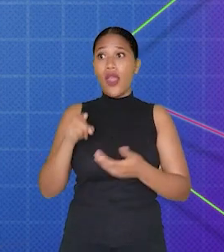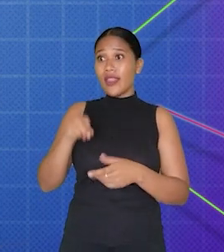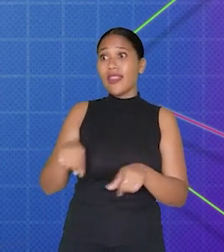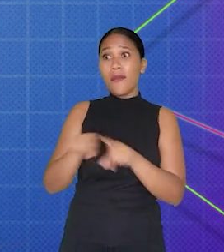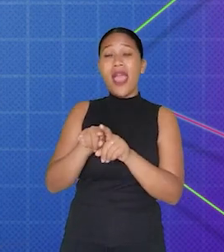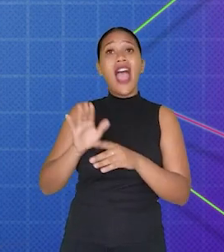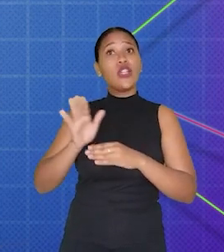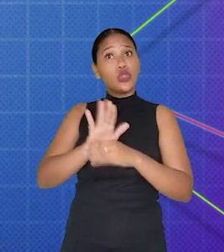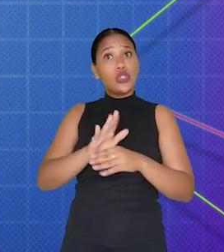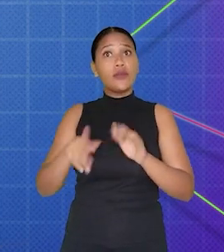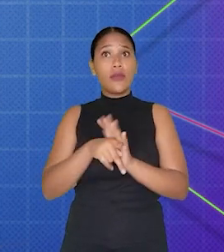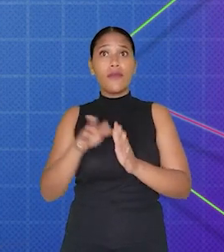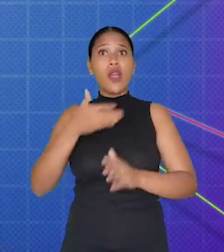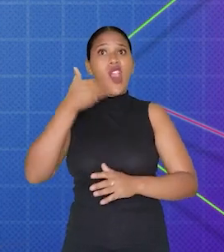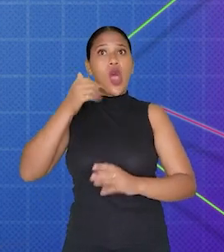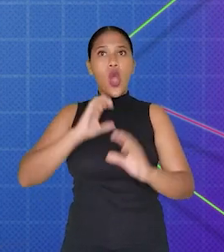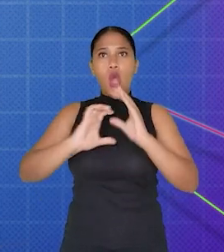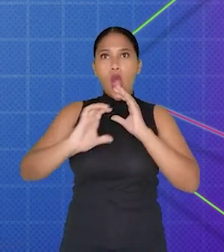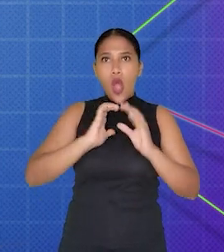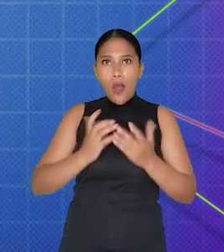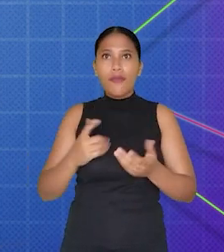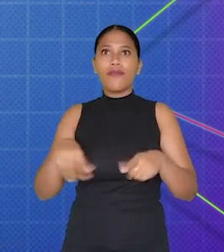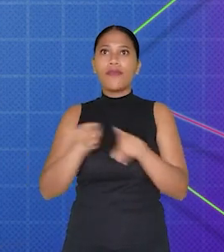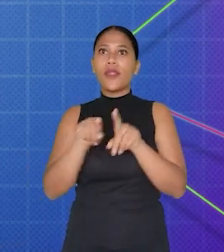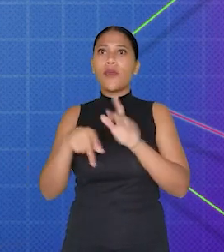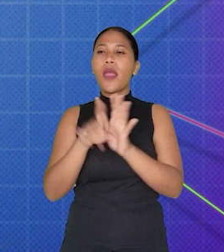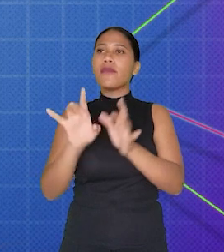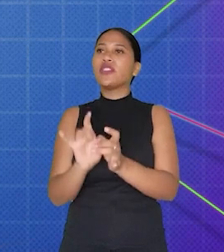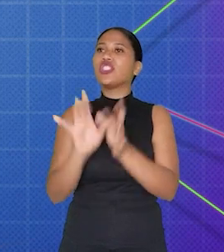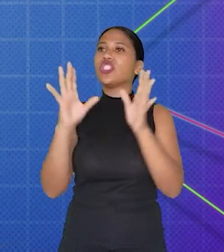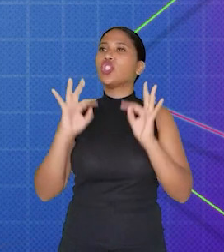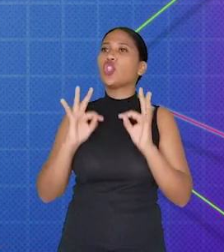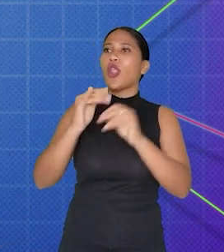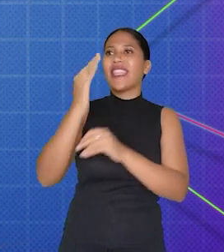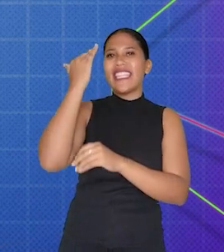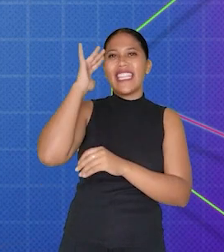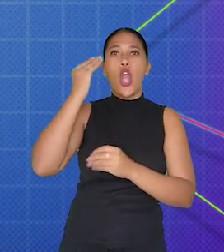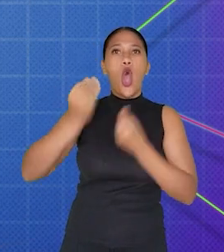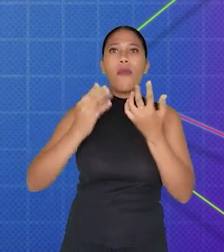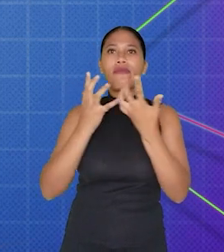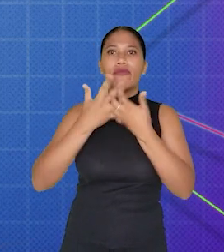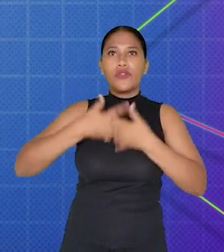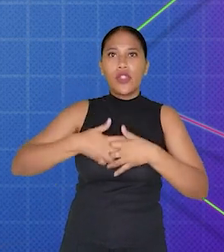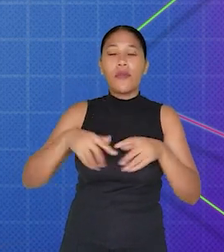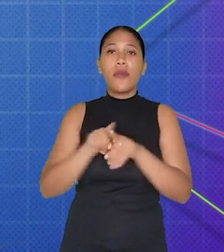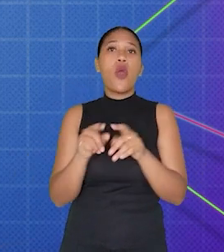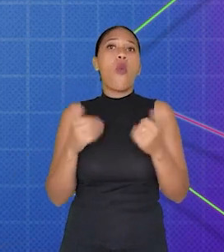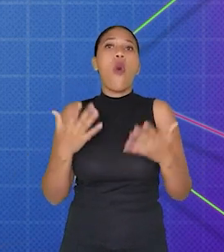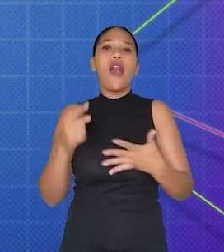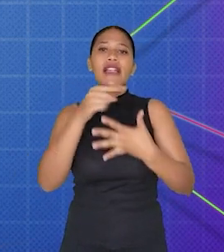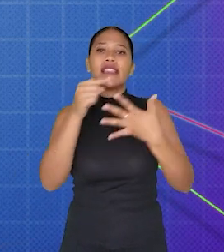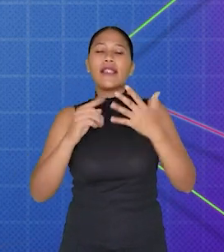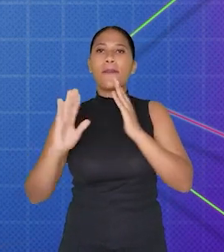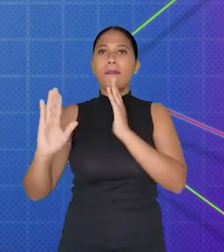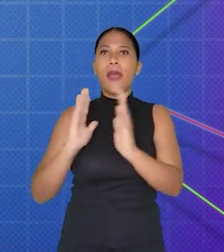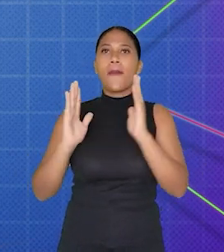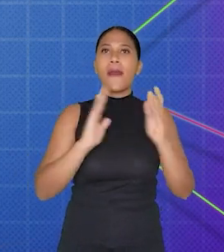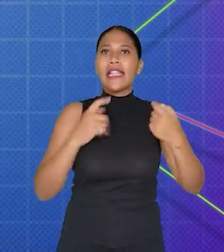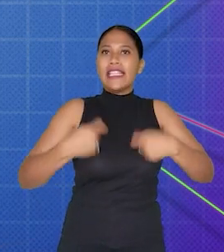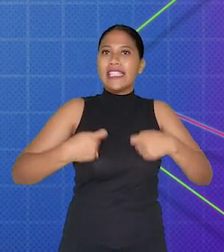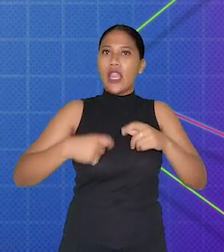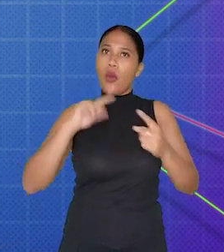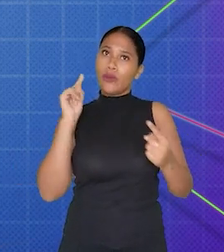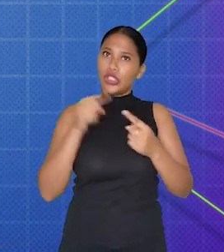interna do software. Ele também ajuda a melhorar a comunicação entre os membros da equipe, permitindo que todos entendam como o software funciona e quais são as